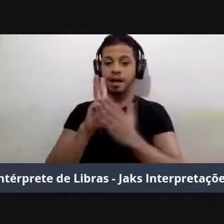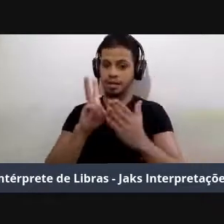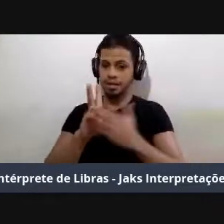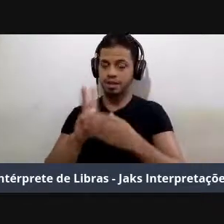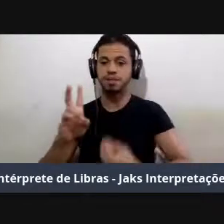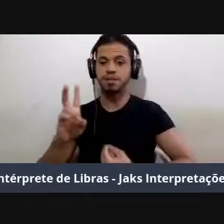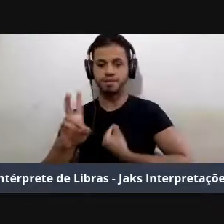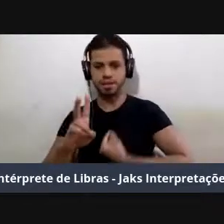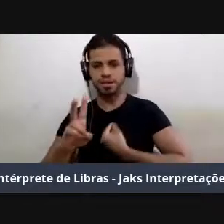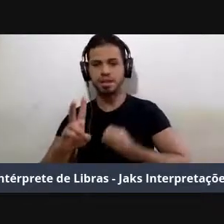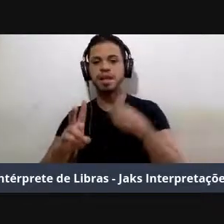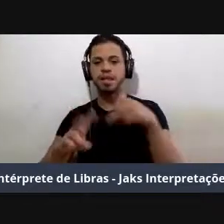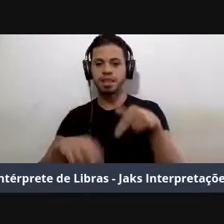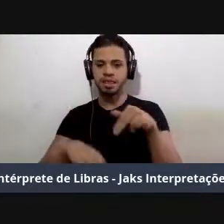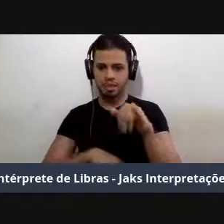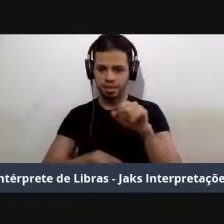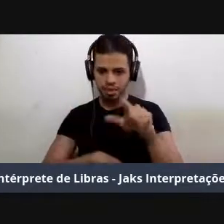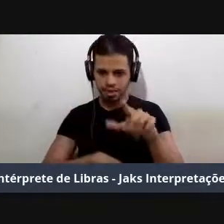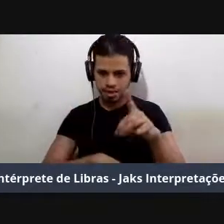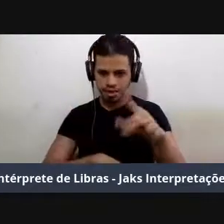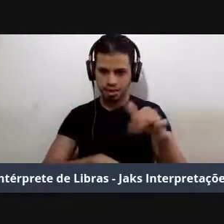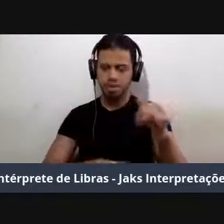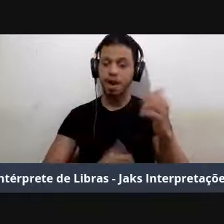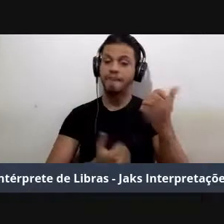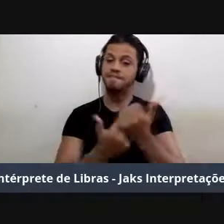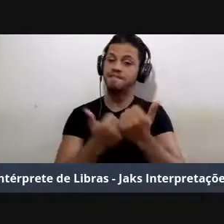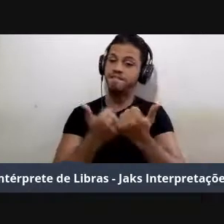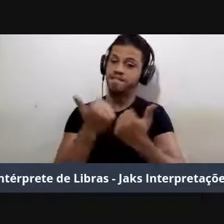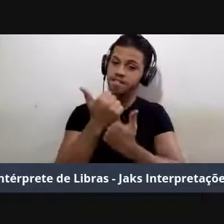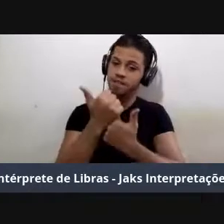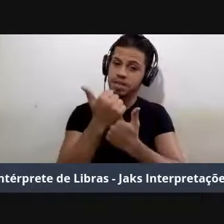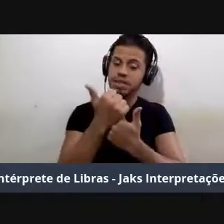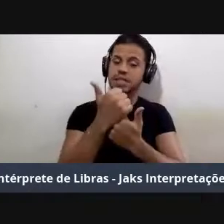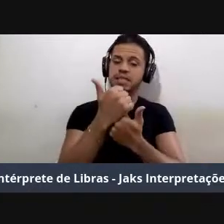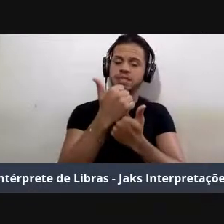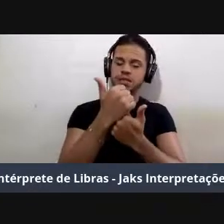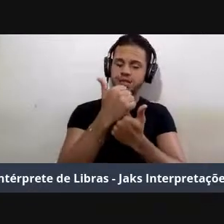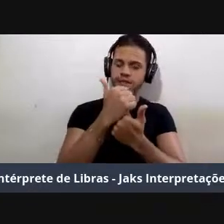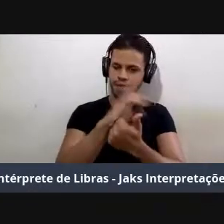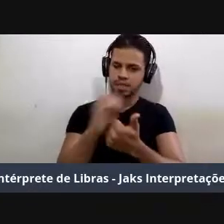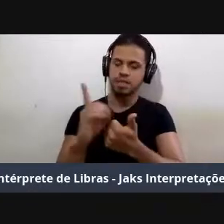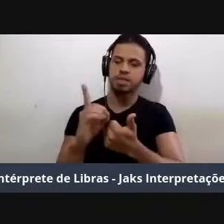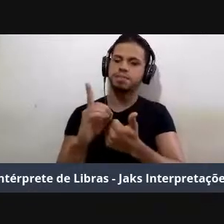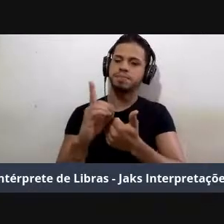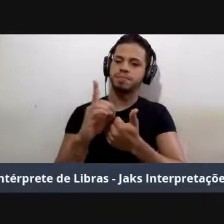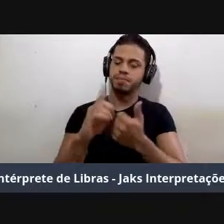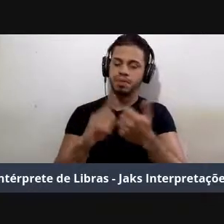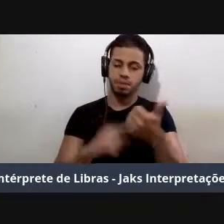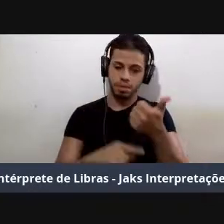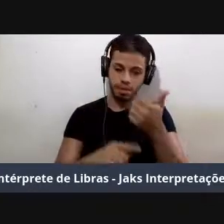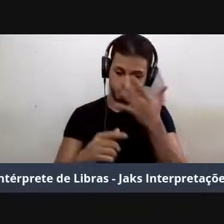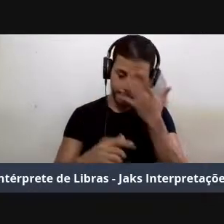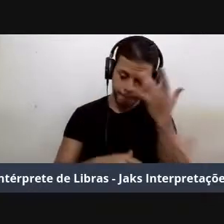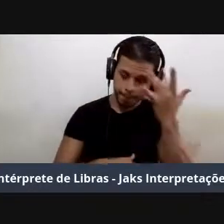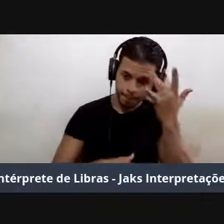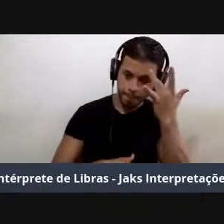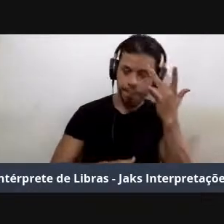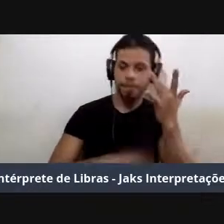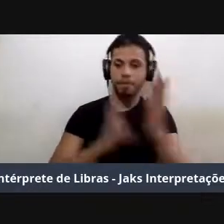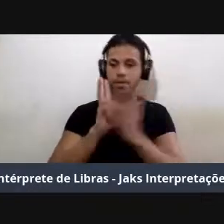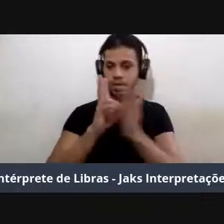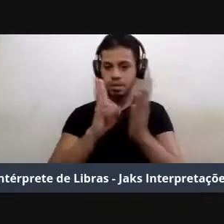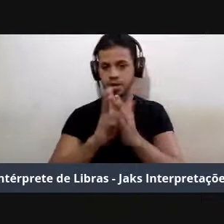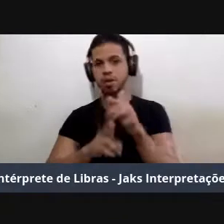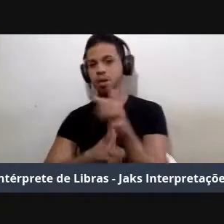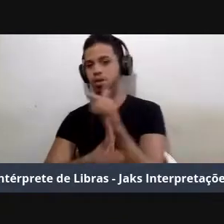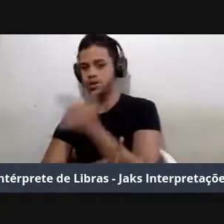Nilda, a vice-presidente. Então foi colocado sempre assim em conjunto. Uma parteira indígena ou uma não indígena. Quando nós